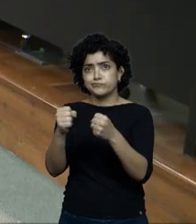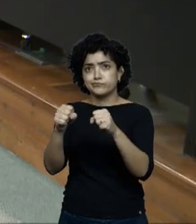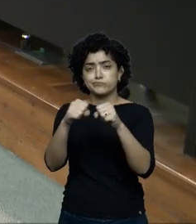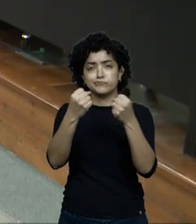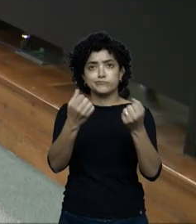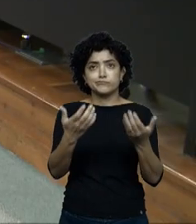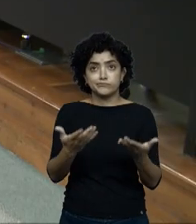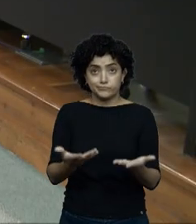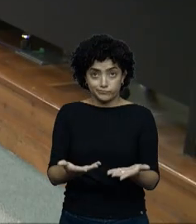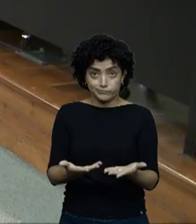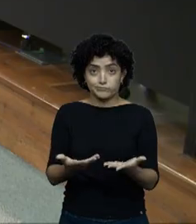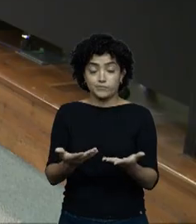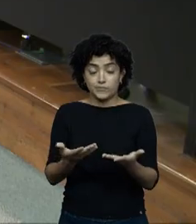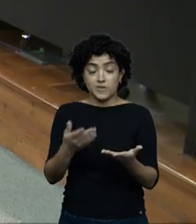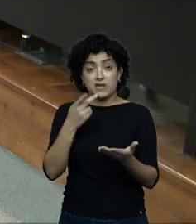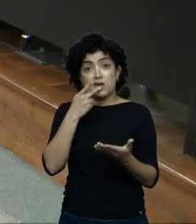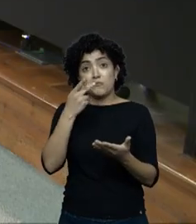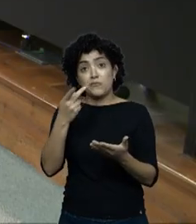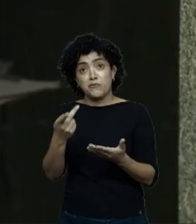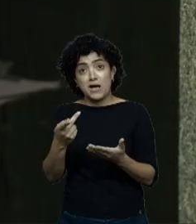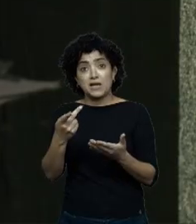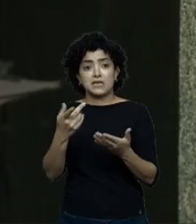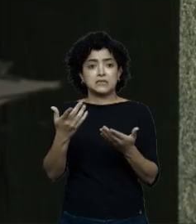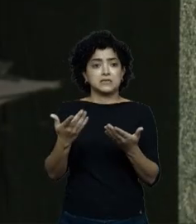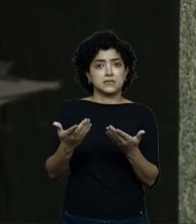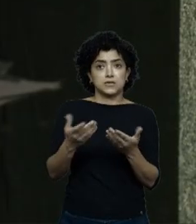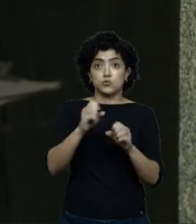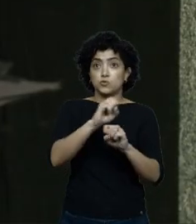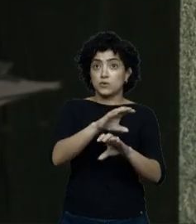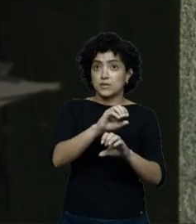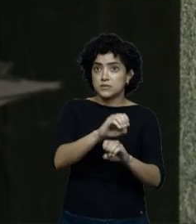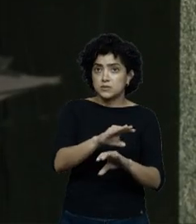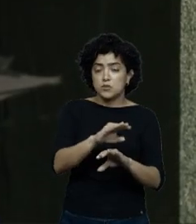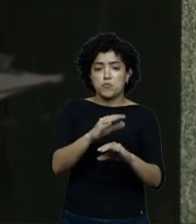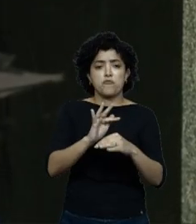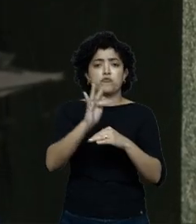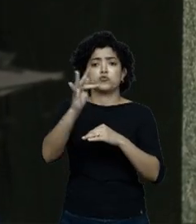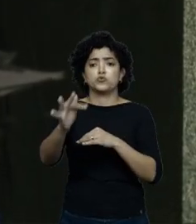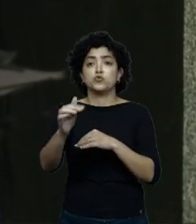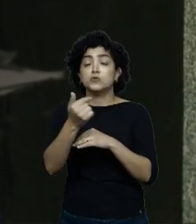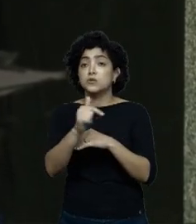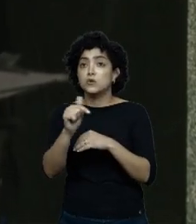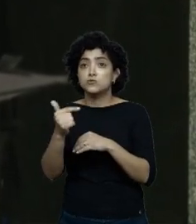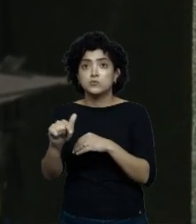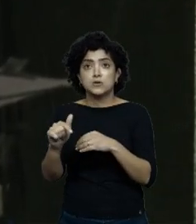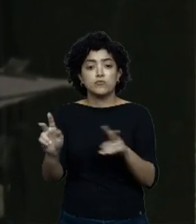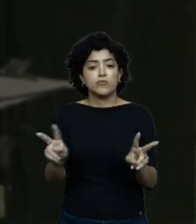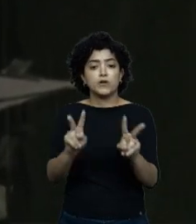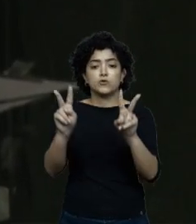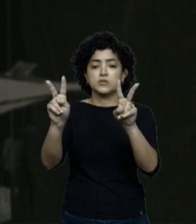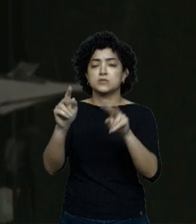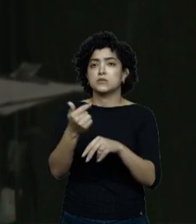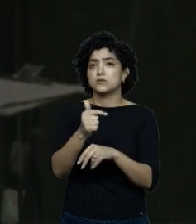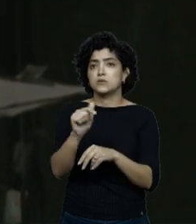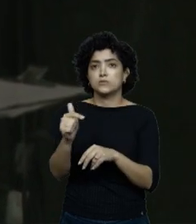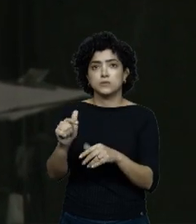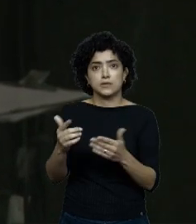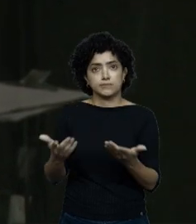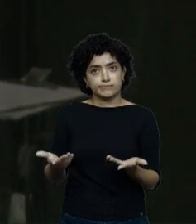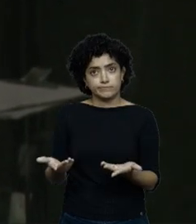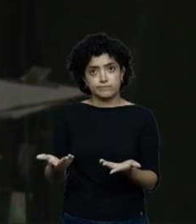sistematicamente diz que a educação não é a saída que educação não é futuro e que educação não é valorizada tá